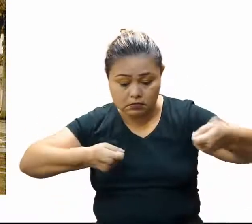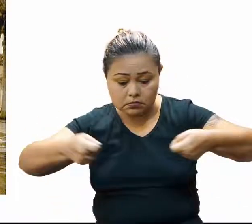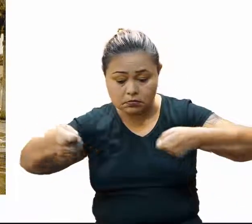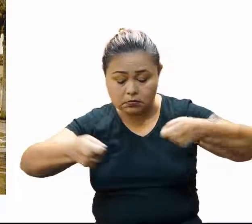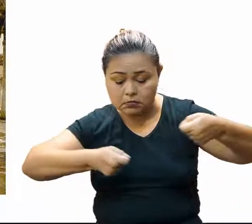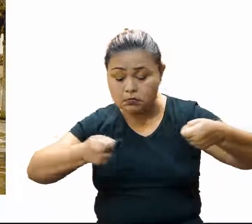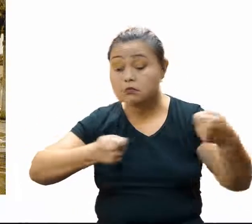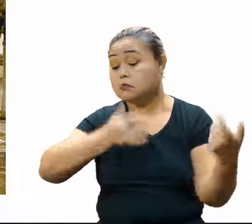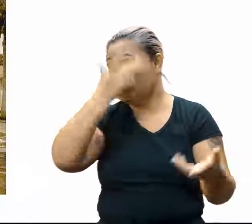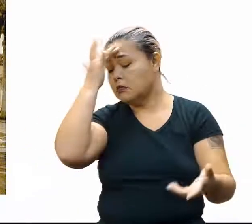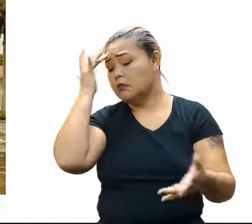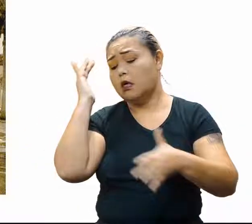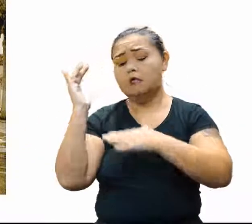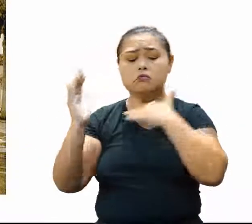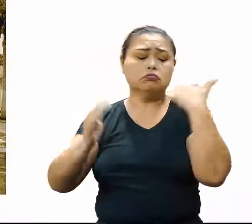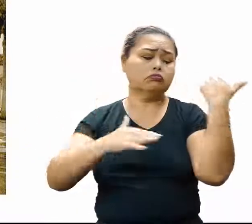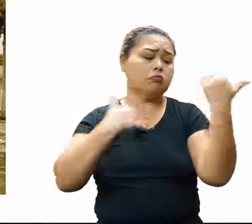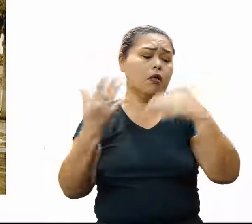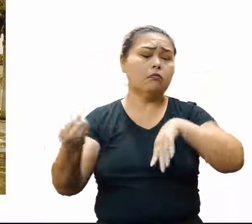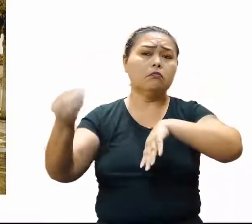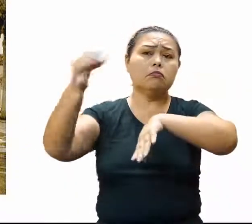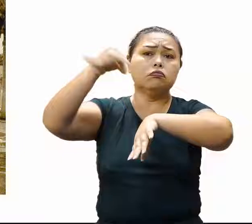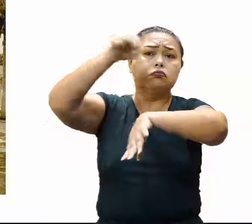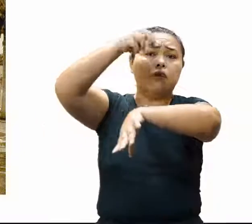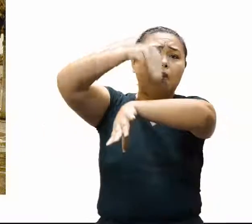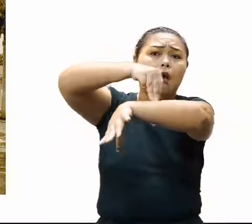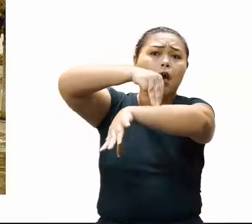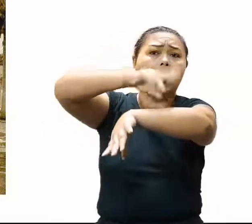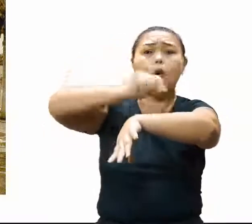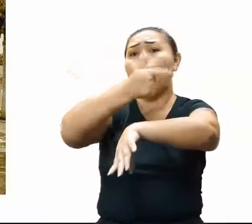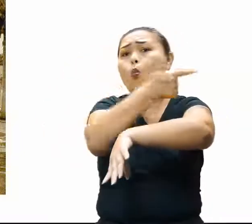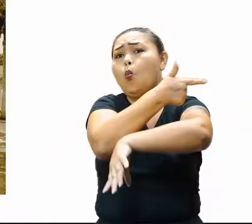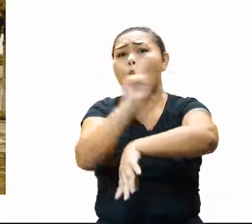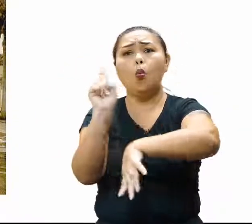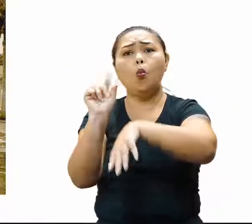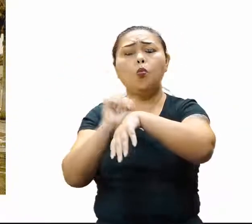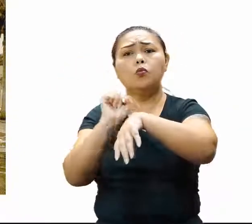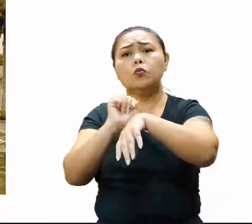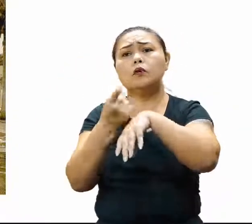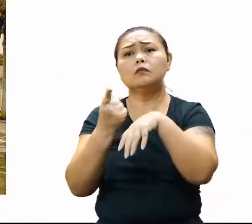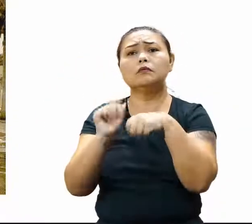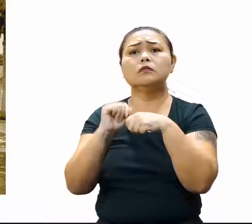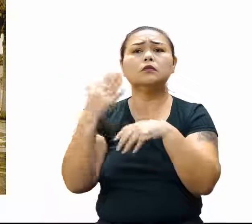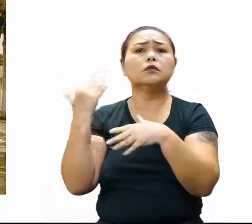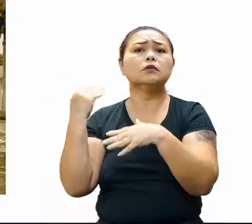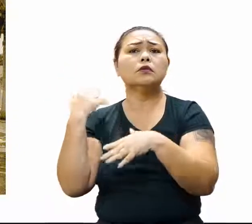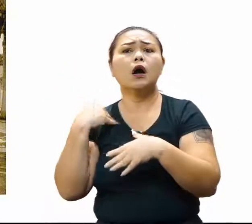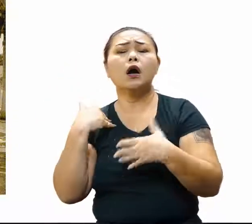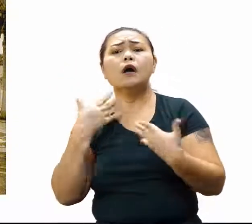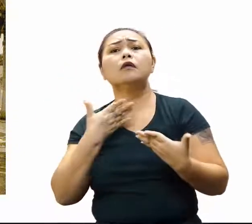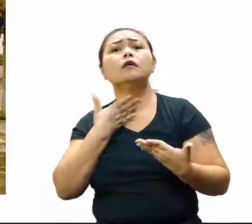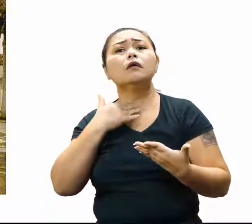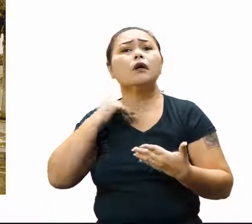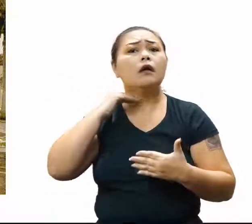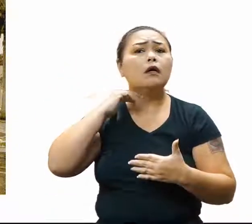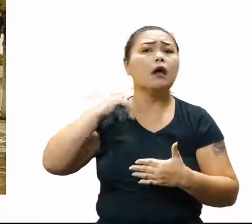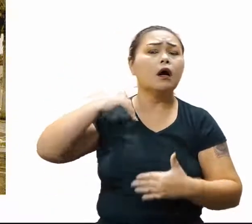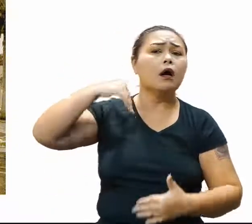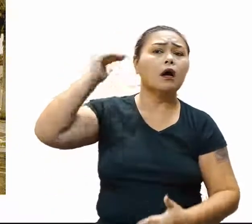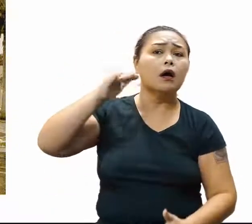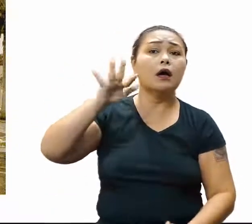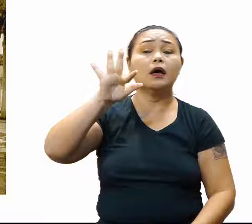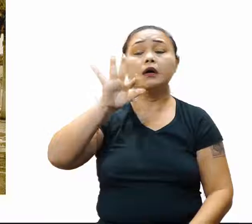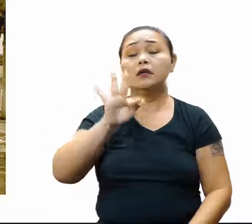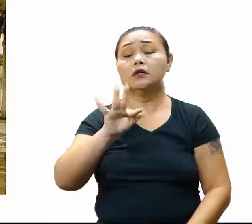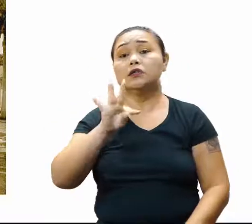de malária e de outros males, como a febre tifoide, por exemplo, a febre